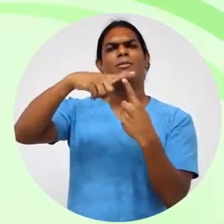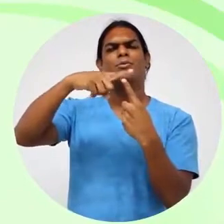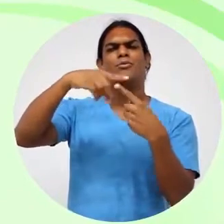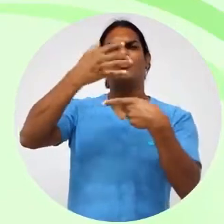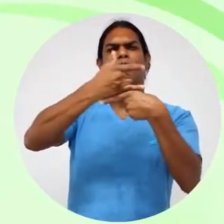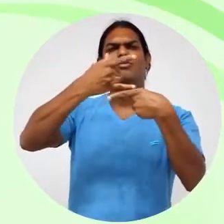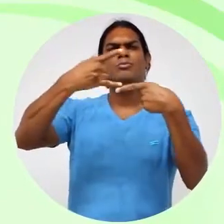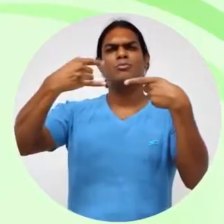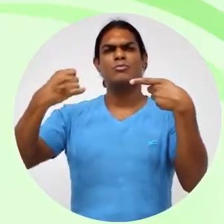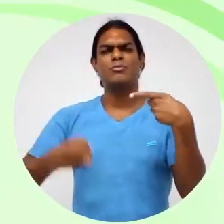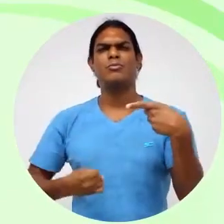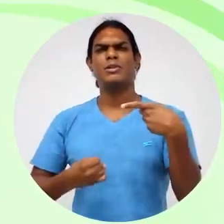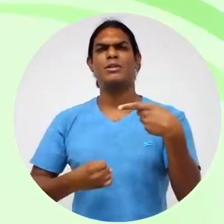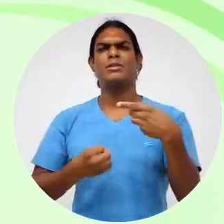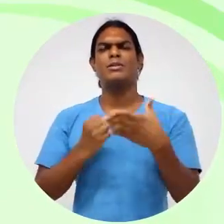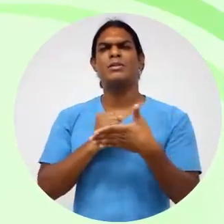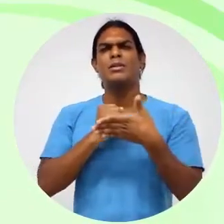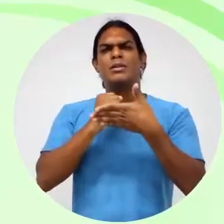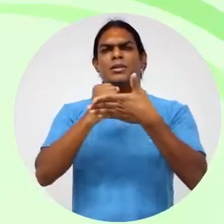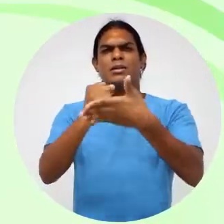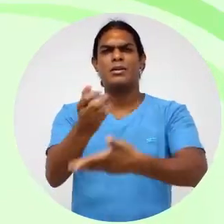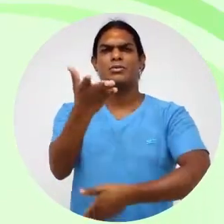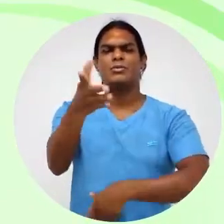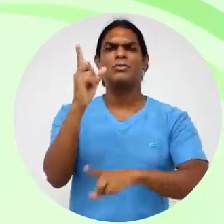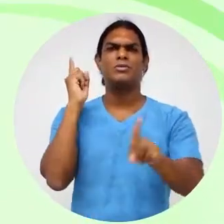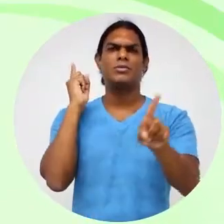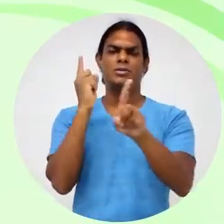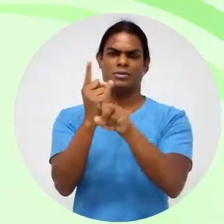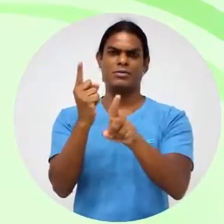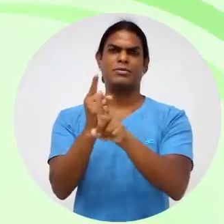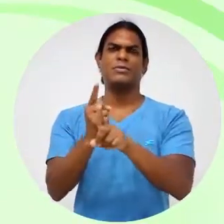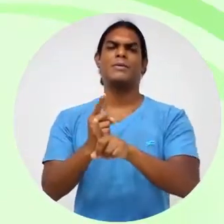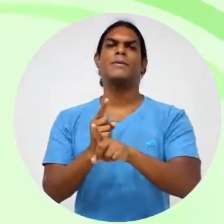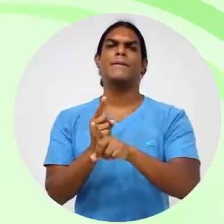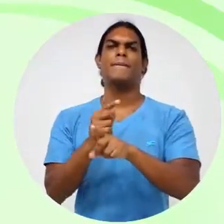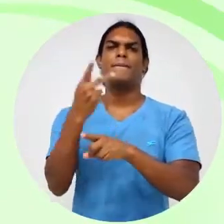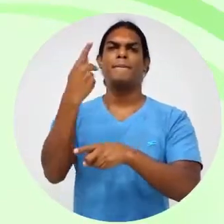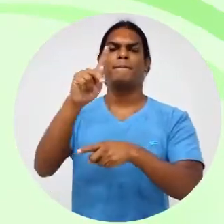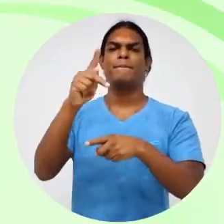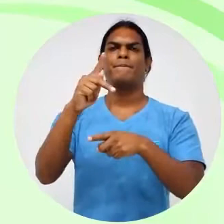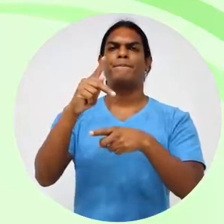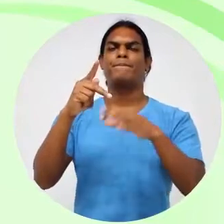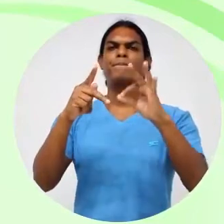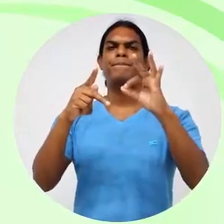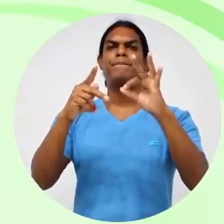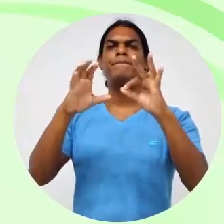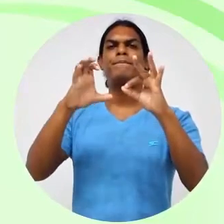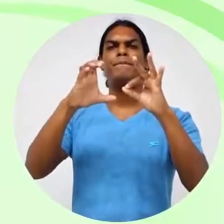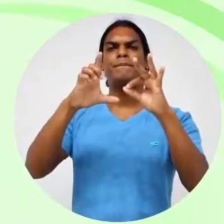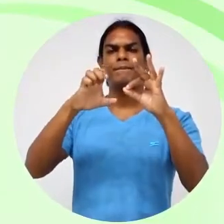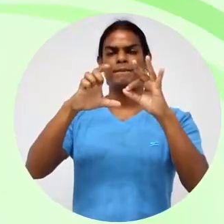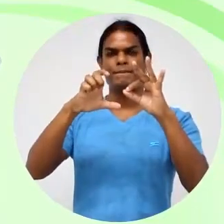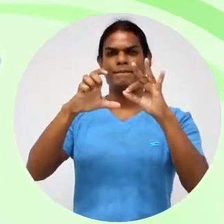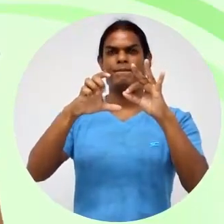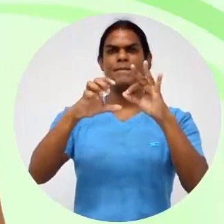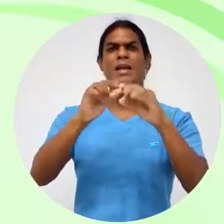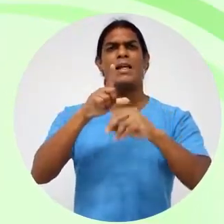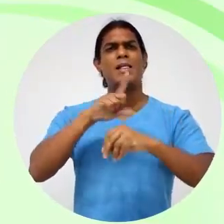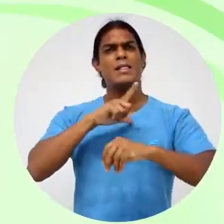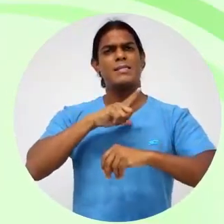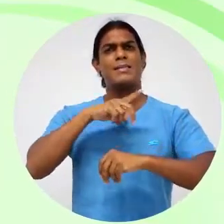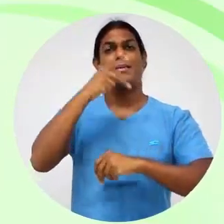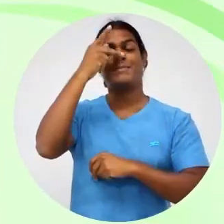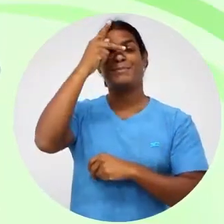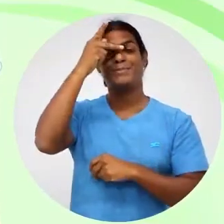realmente juntar num lugar só tudo que está sendo colocado sobre aquele determinado termo. Tem gente que ainda